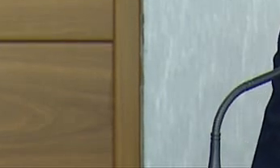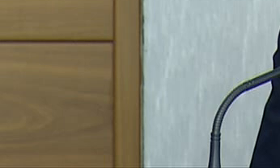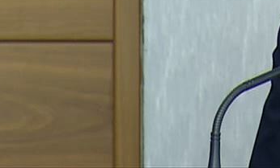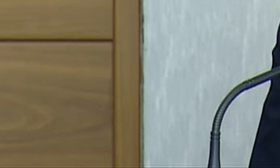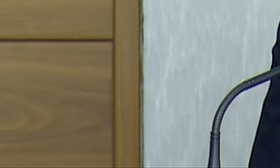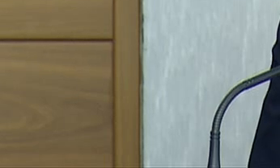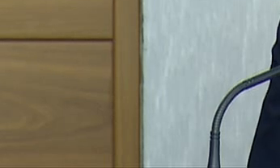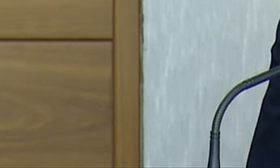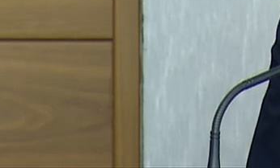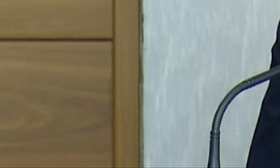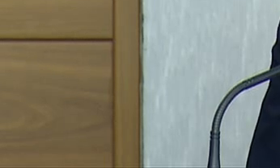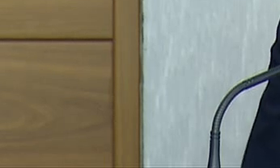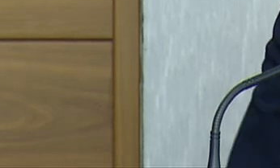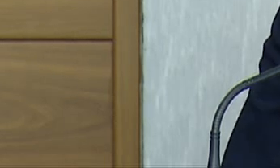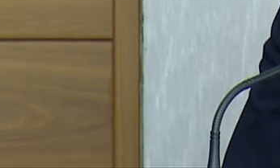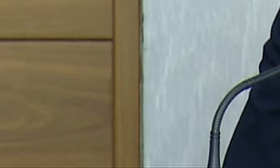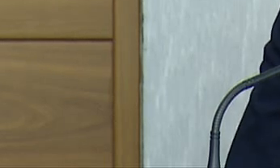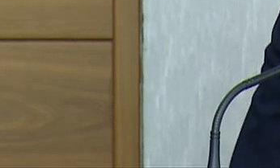orçamentárias, né?